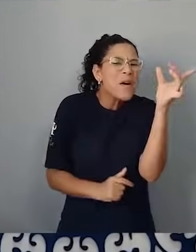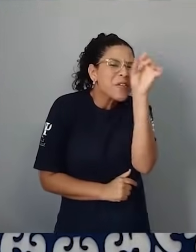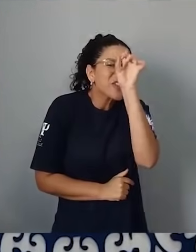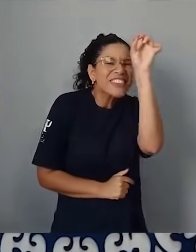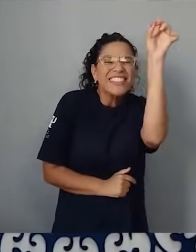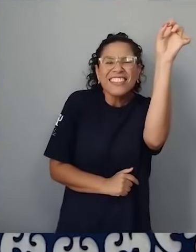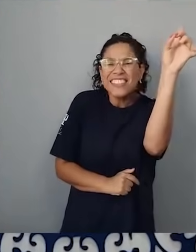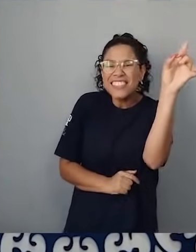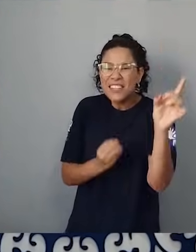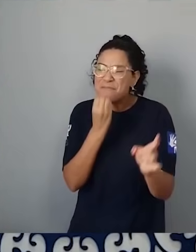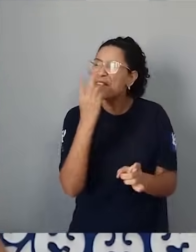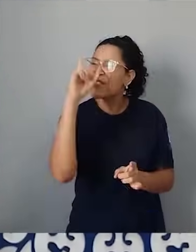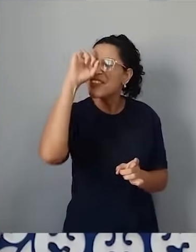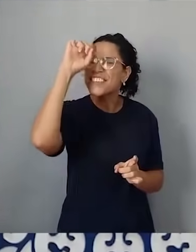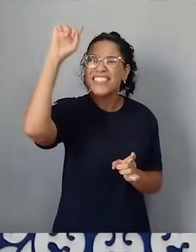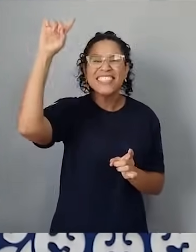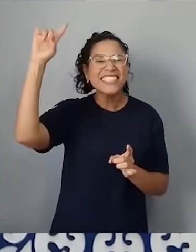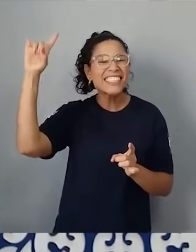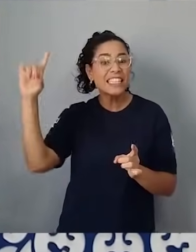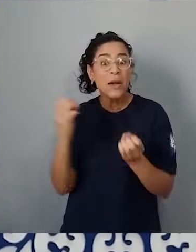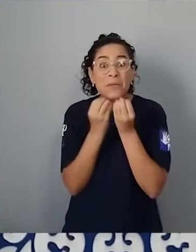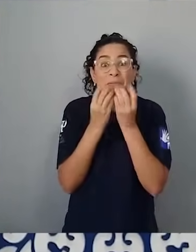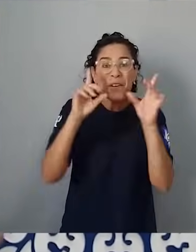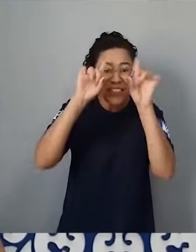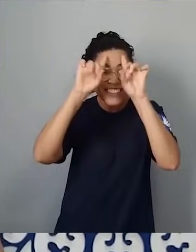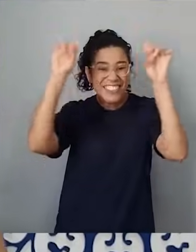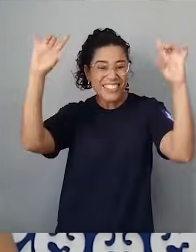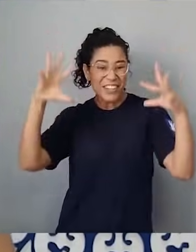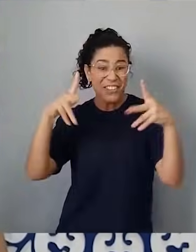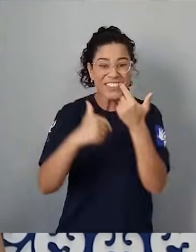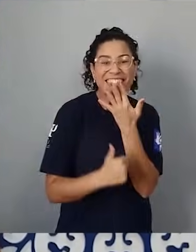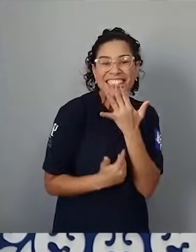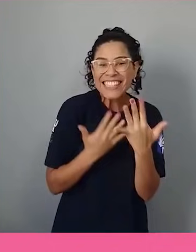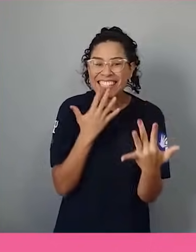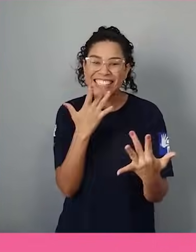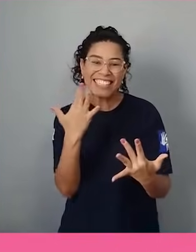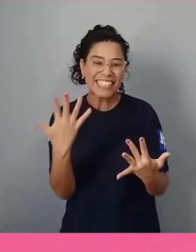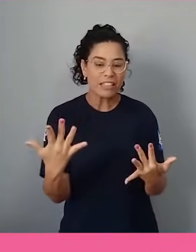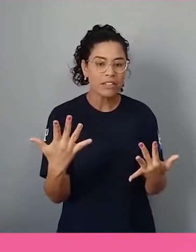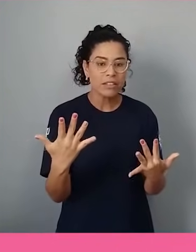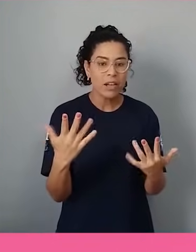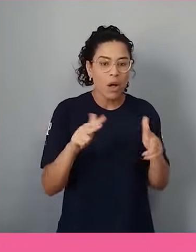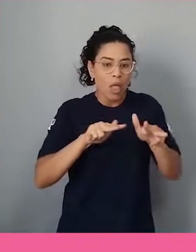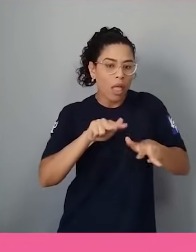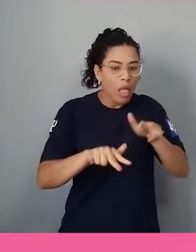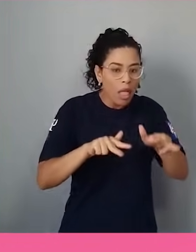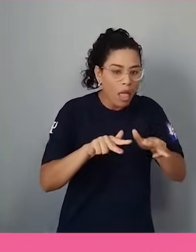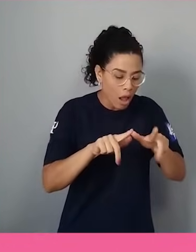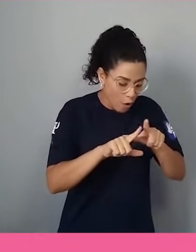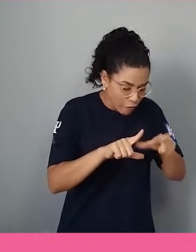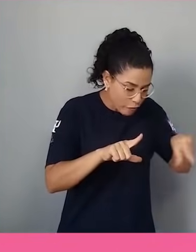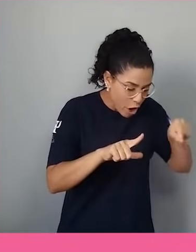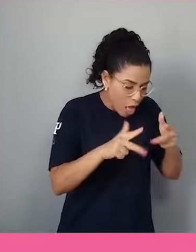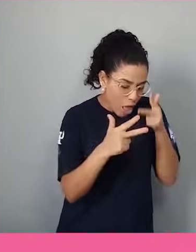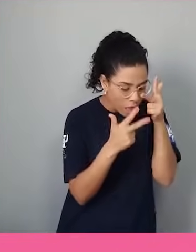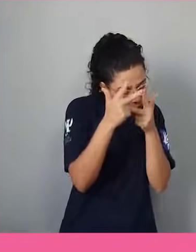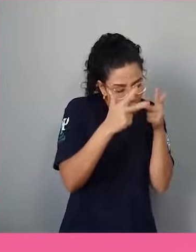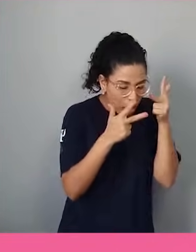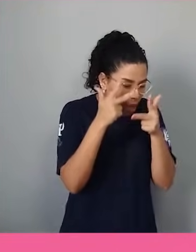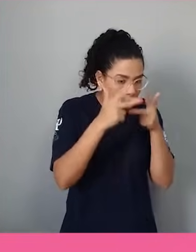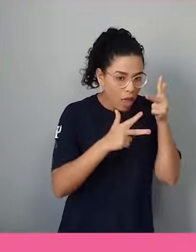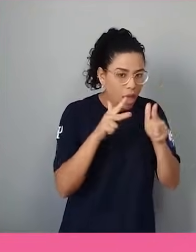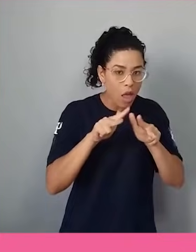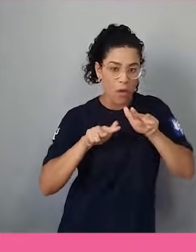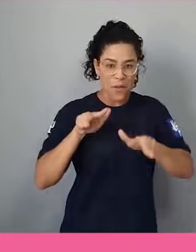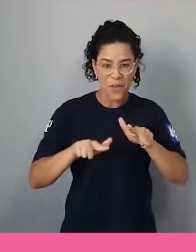as cores! Lavou o rosto numa folha cheia de orvalho. Mudou sua cor para a cor de rosa,